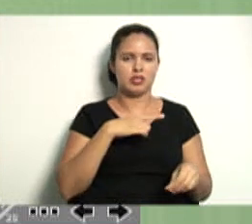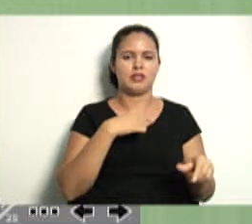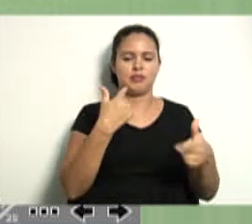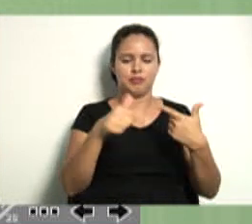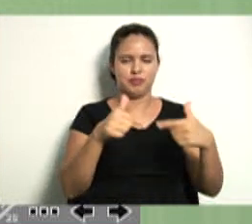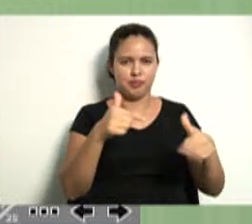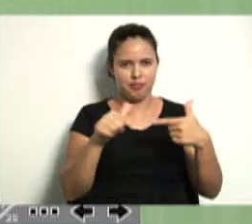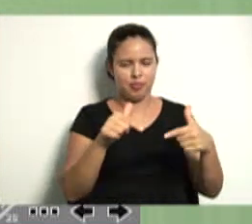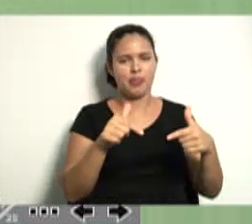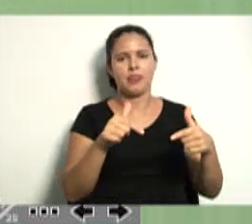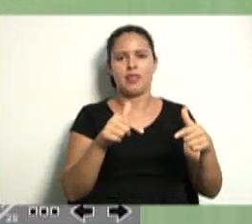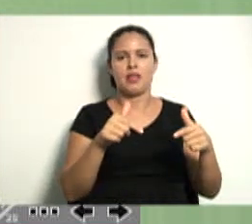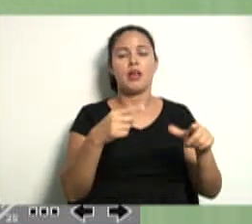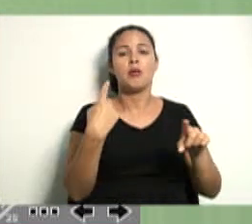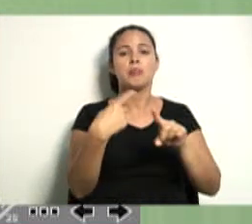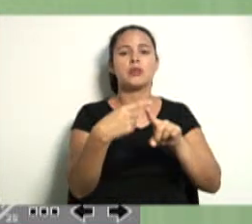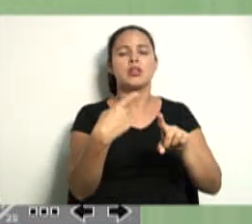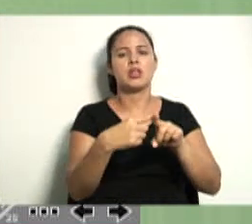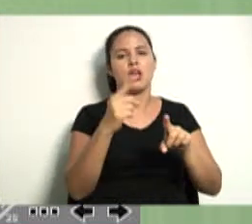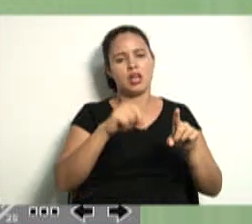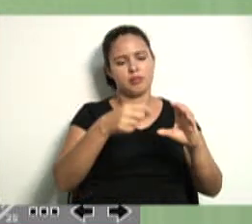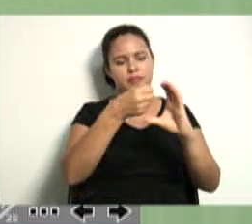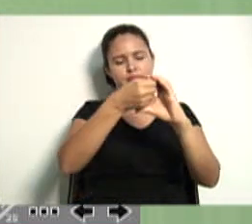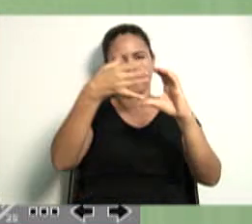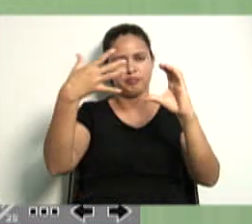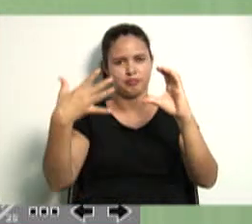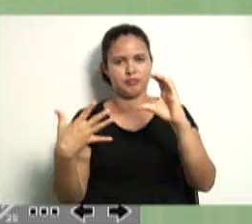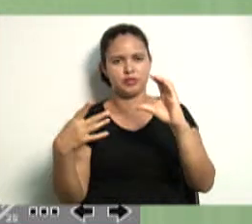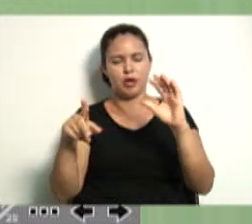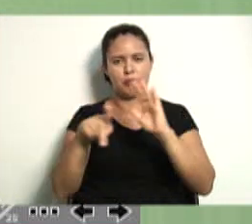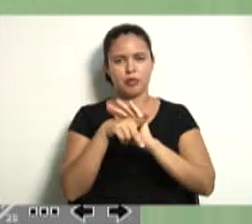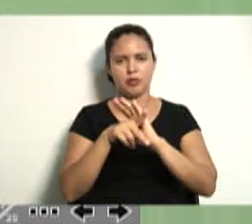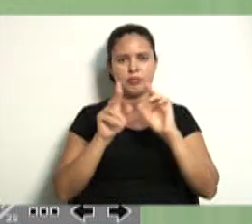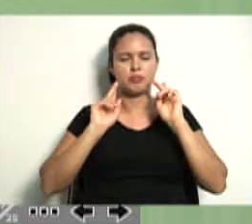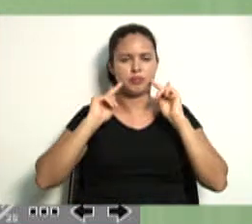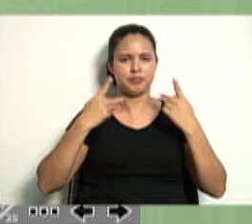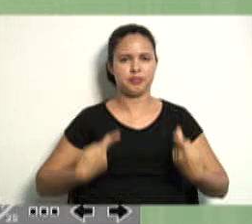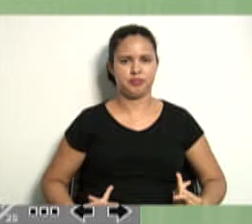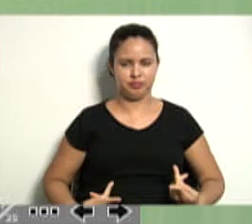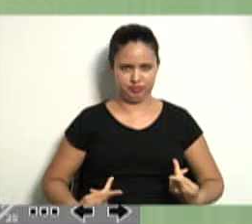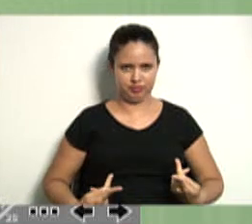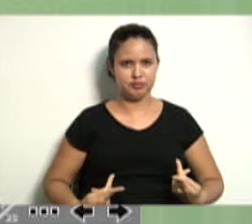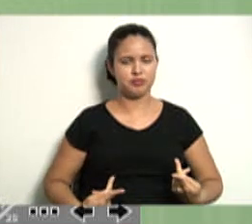característica da humanidade. Então, volta aqui para mim. Como